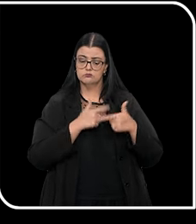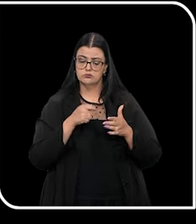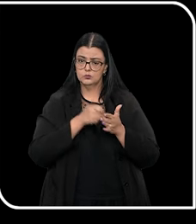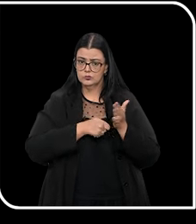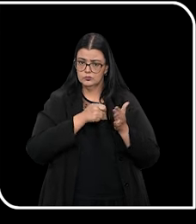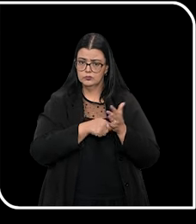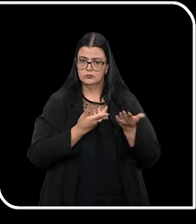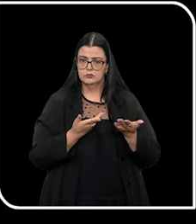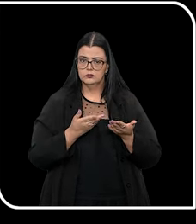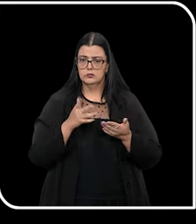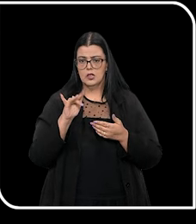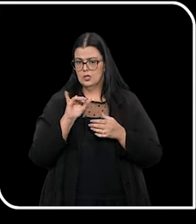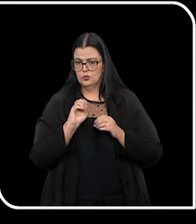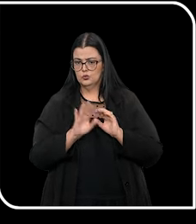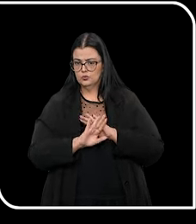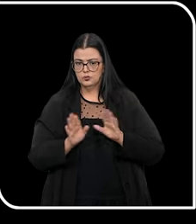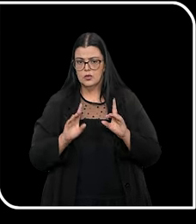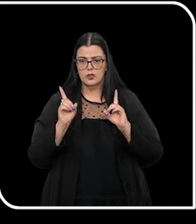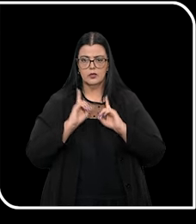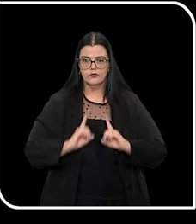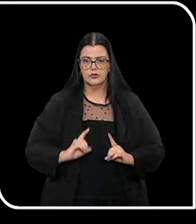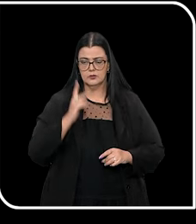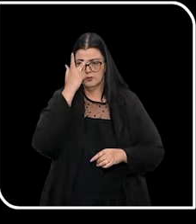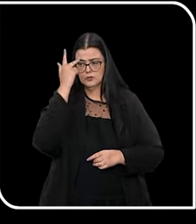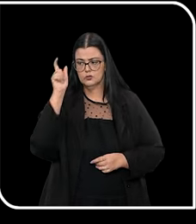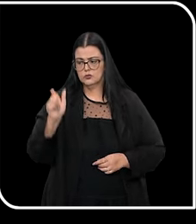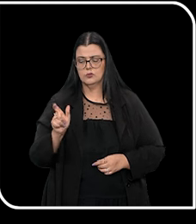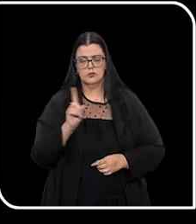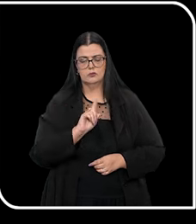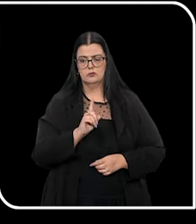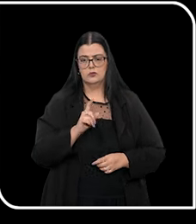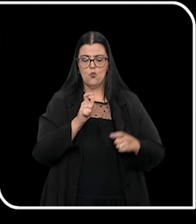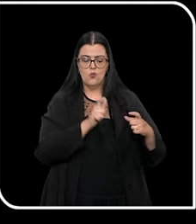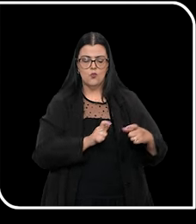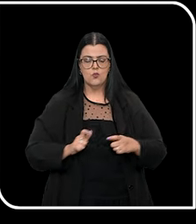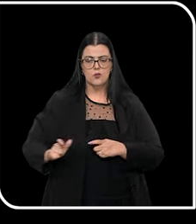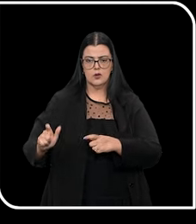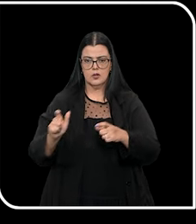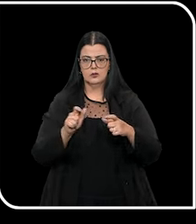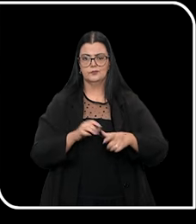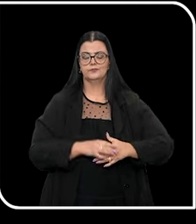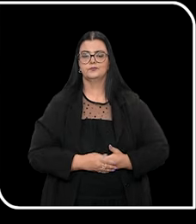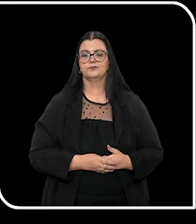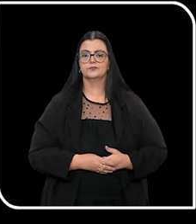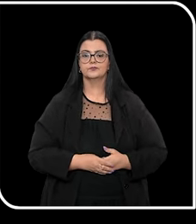é assim é isso né deficiente não é a pessoa são os lugares